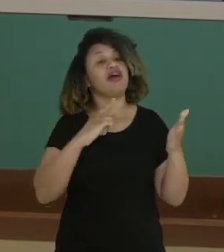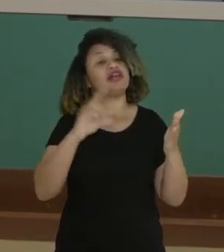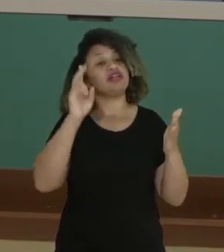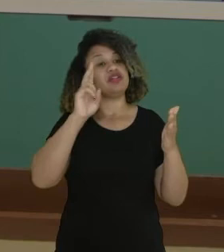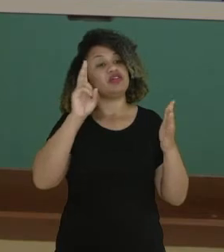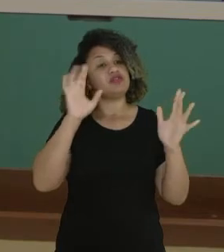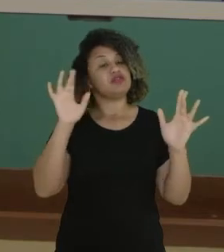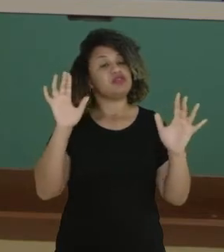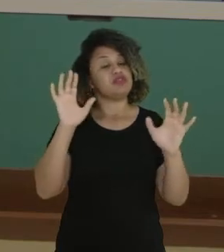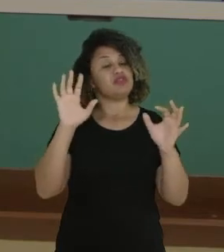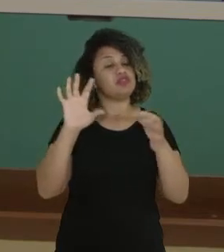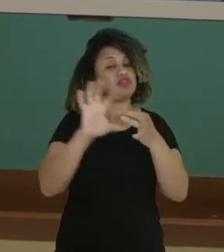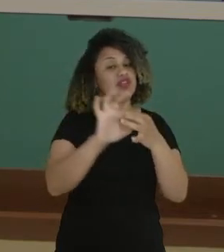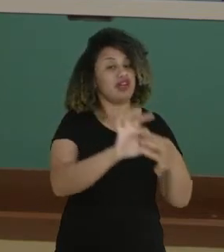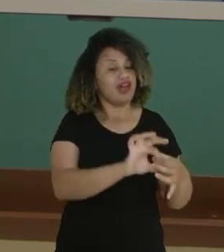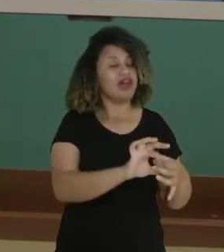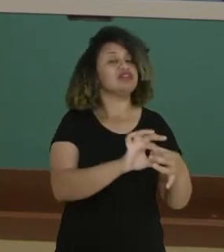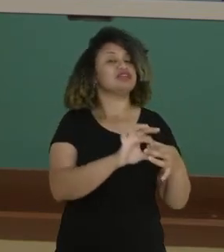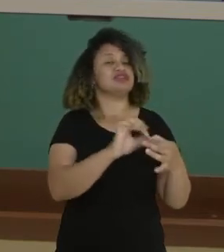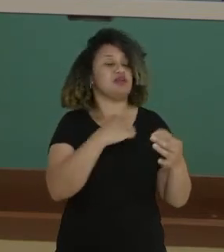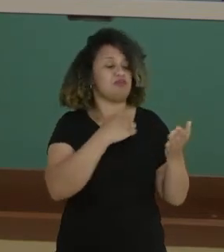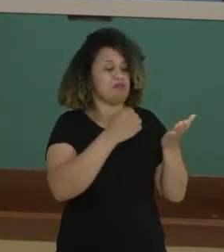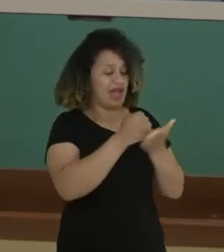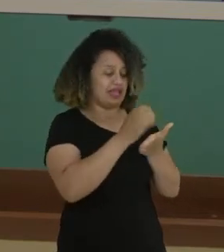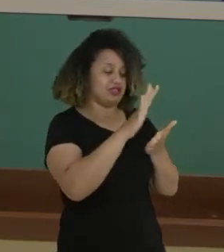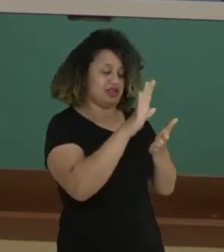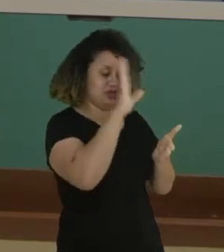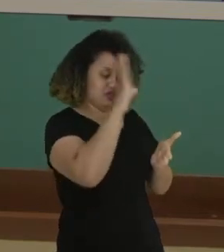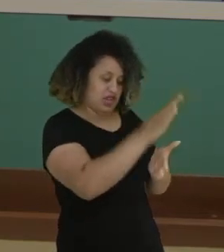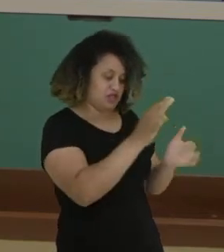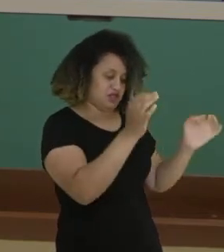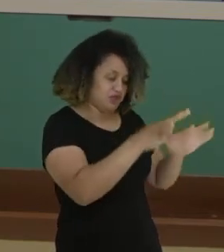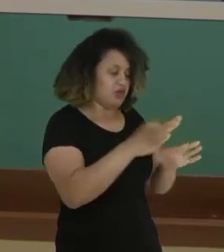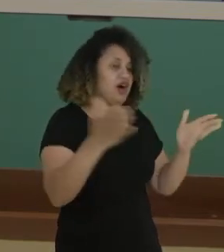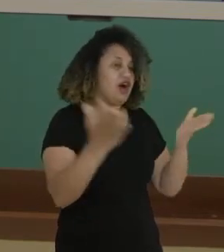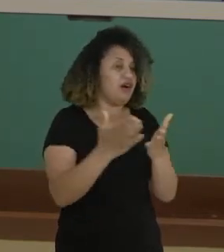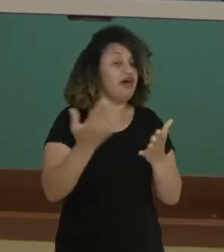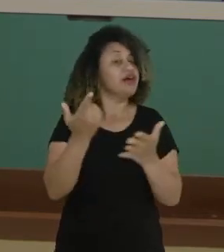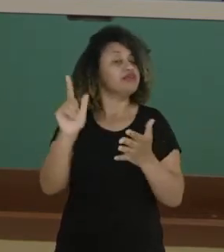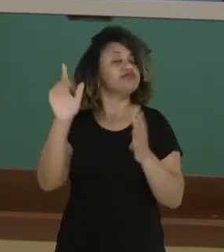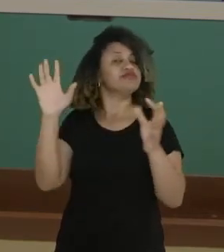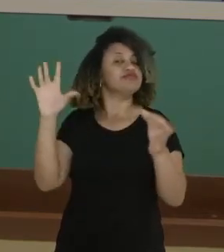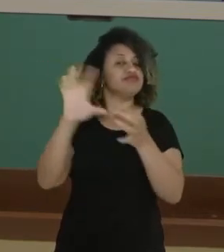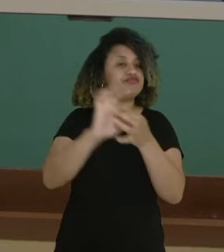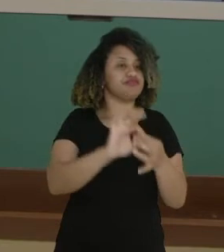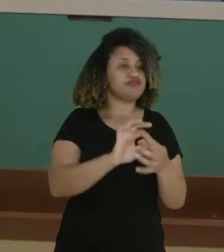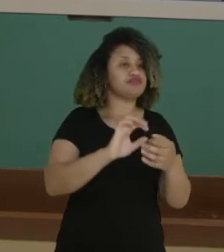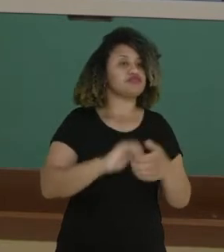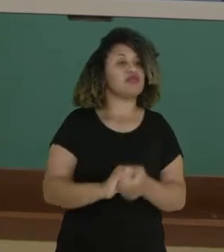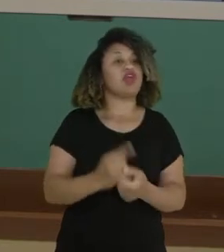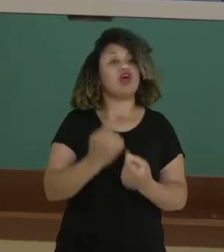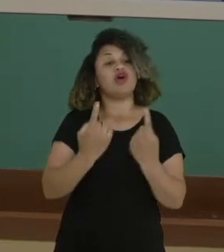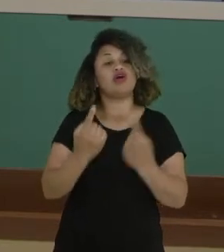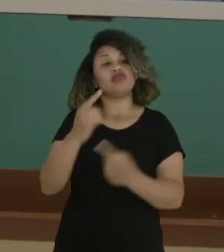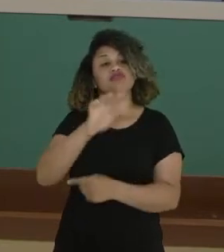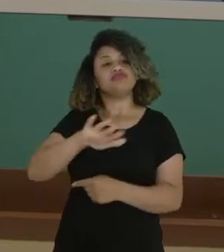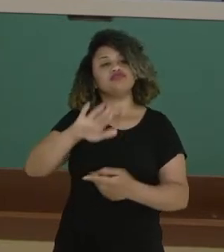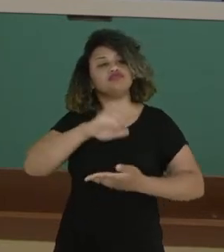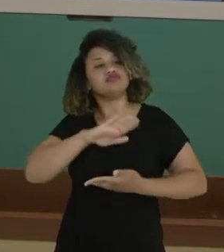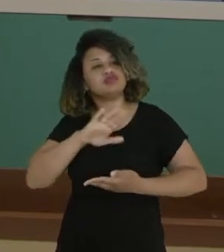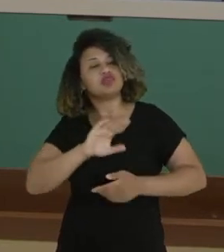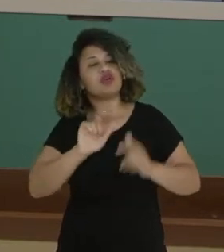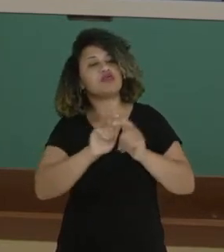historinha aqui, né? Já passamos da fase do básico, já relembramos. Então a historinha diz assim: qual situação corresponde à